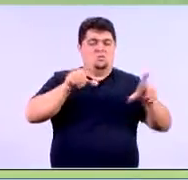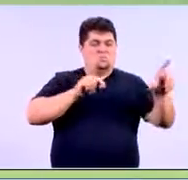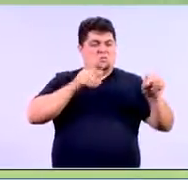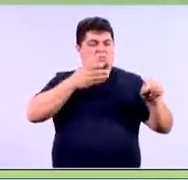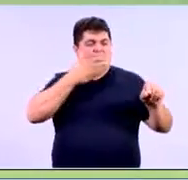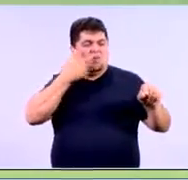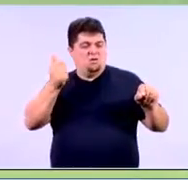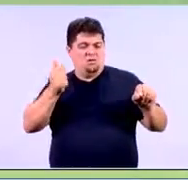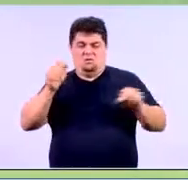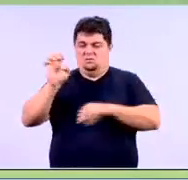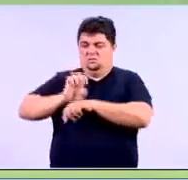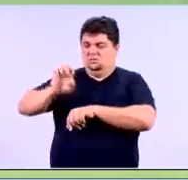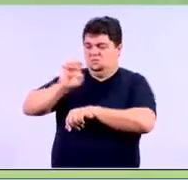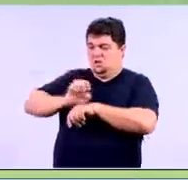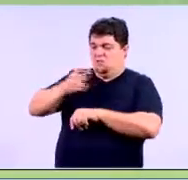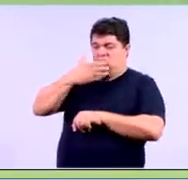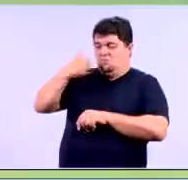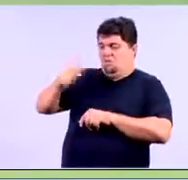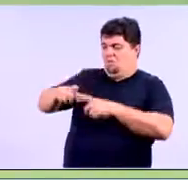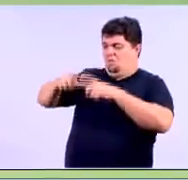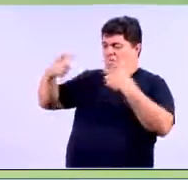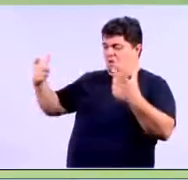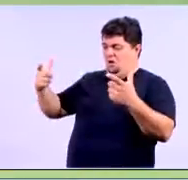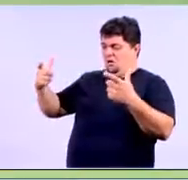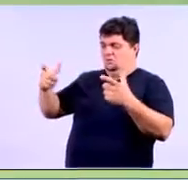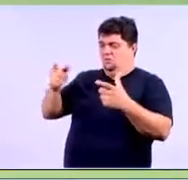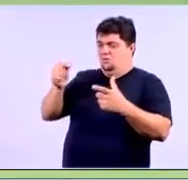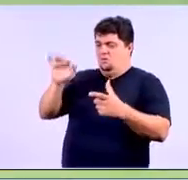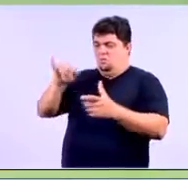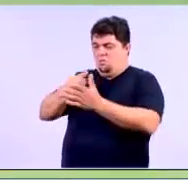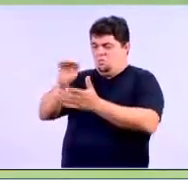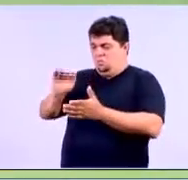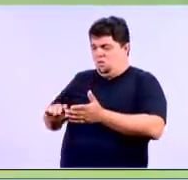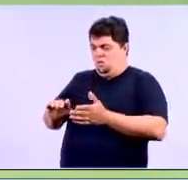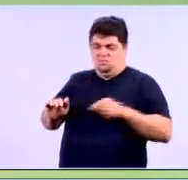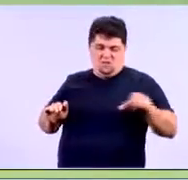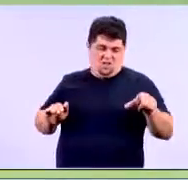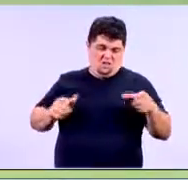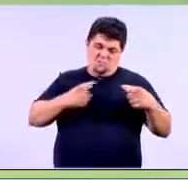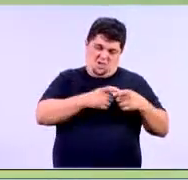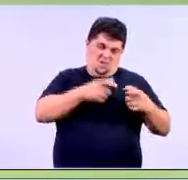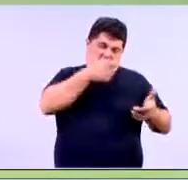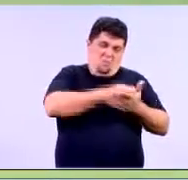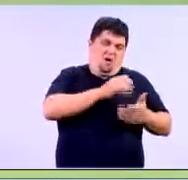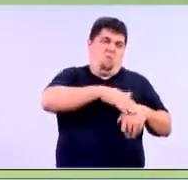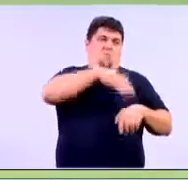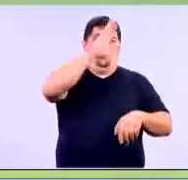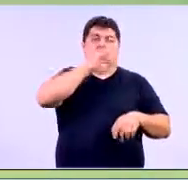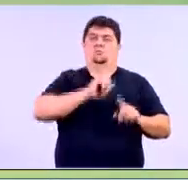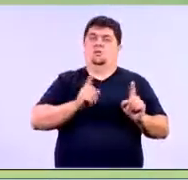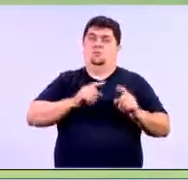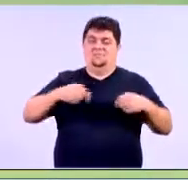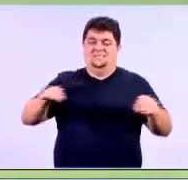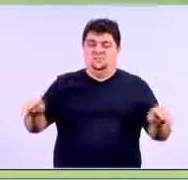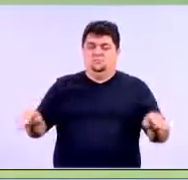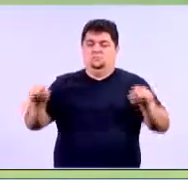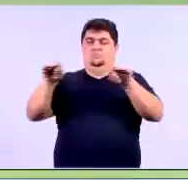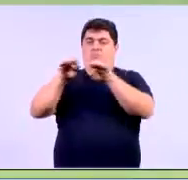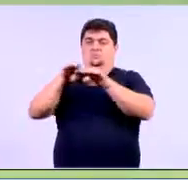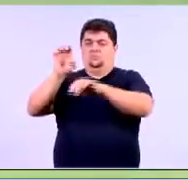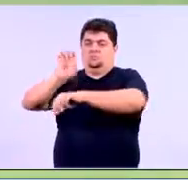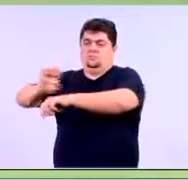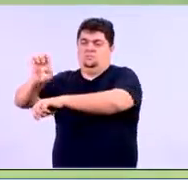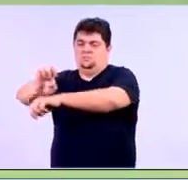relação ao Estado, ao DF, ao município, em detrimento de outro, admitida a concessão de incentivo fiscal destinado a promover